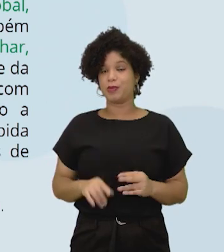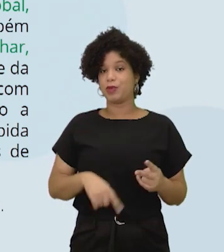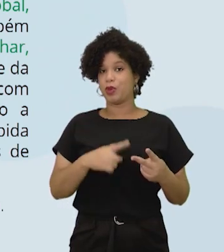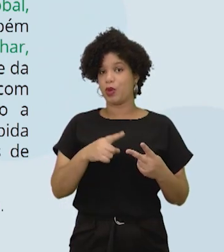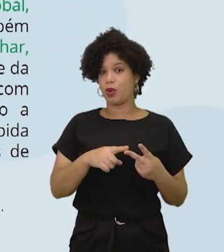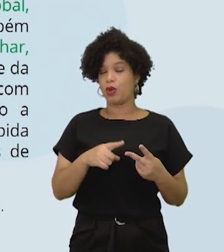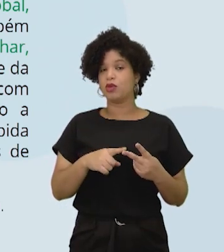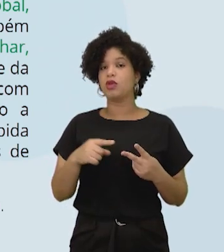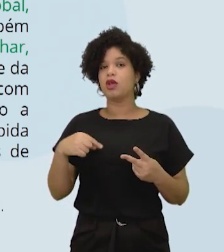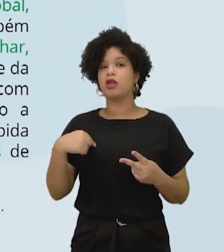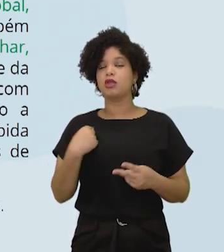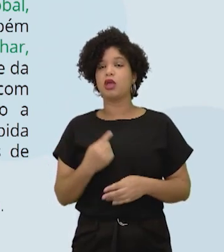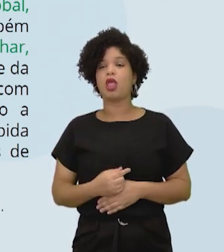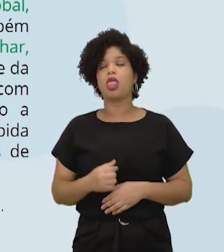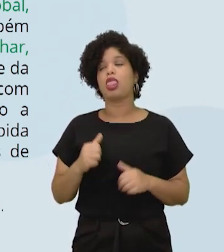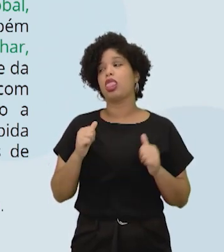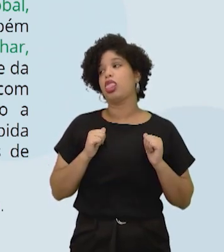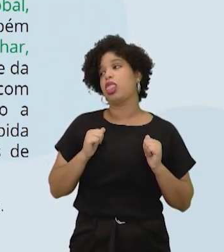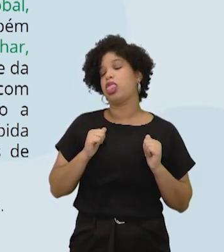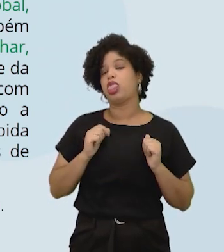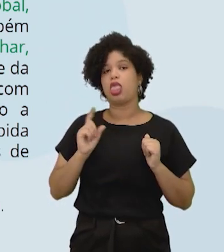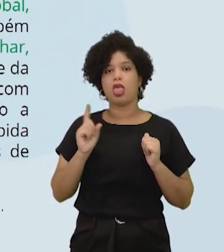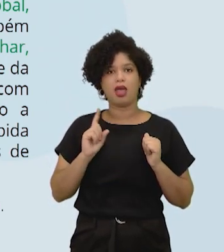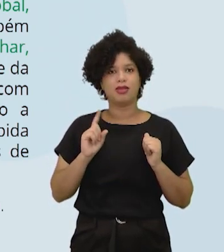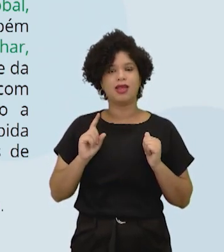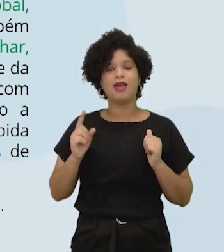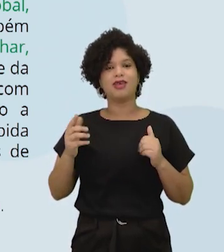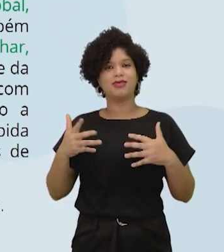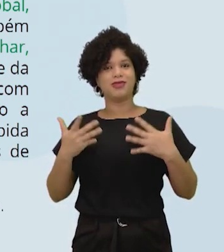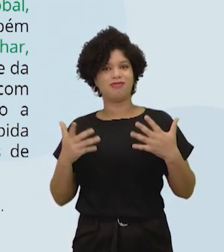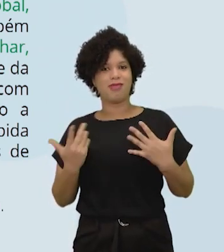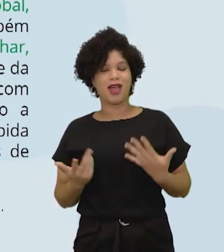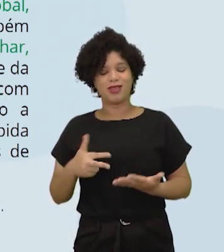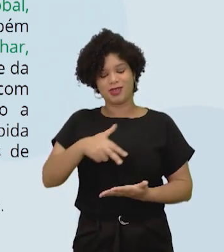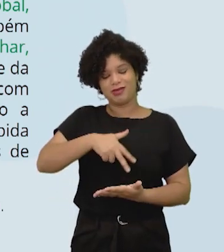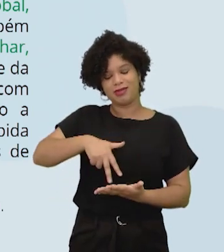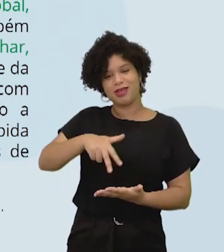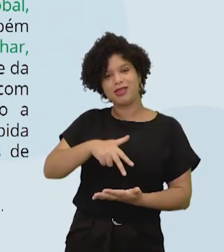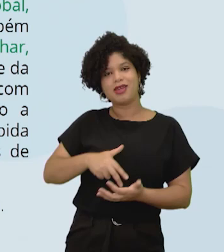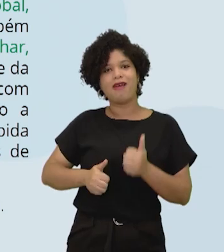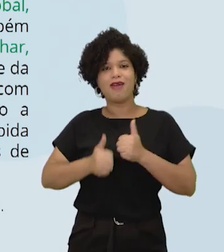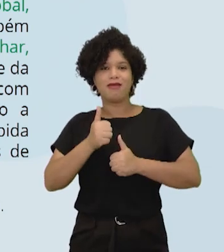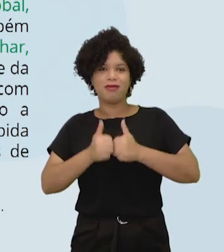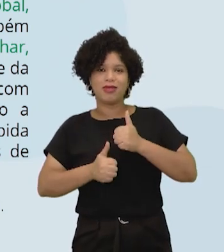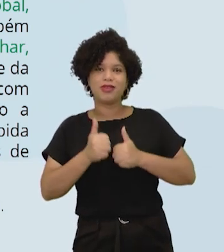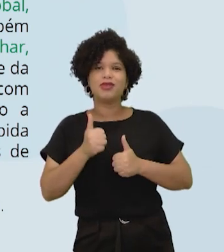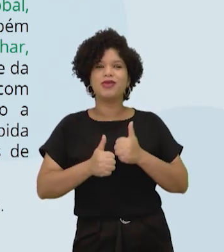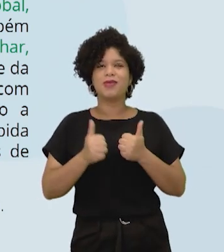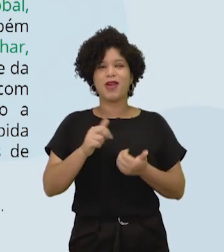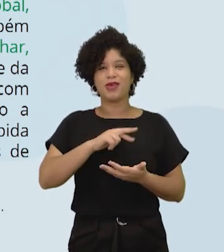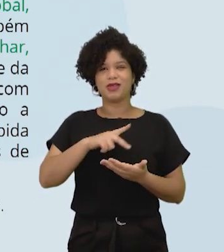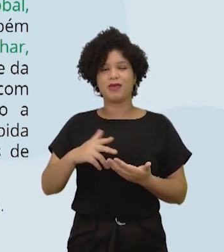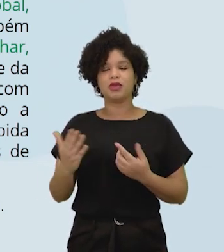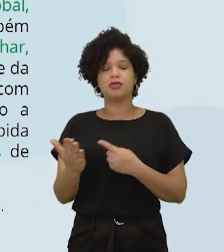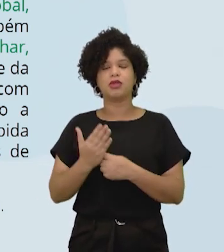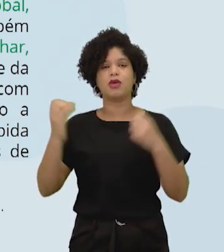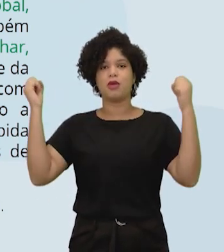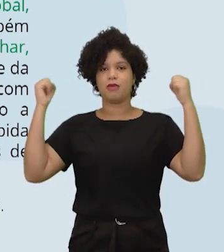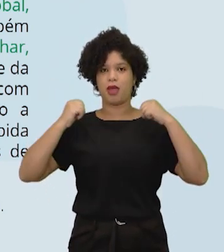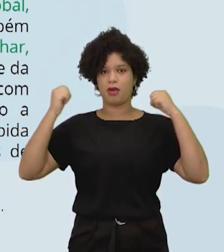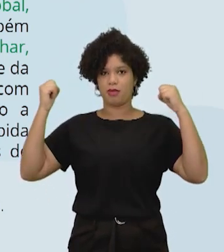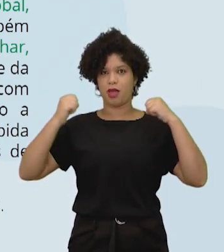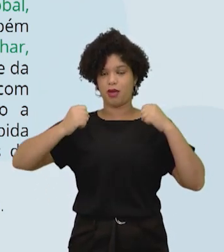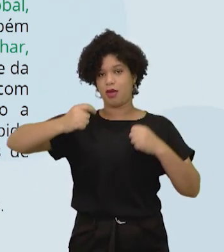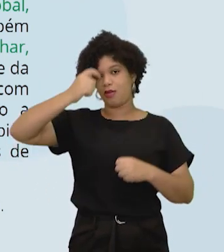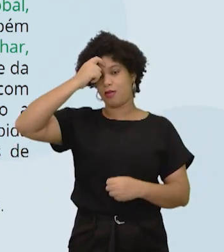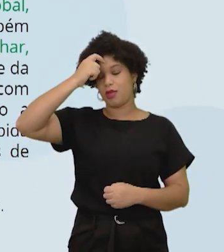gente tem que caminhar, dançar e jogar bola com os amigos. Assim cuidamos do nosso físico e da saúde, diz. O